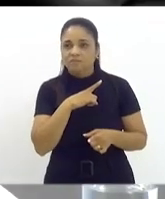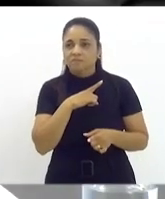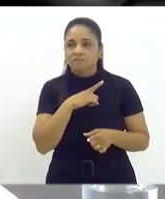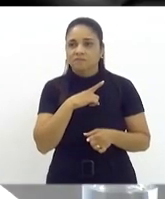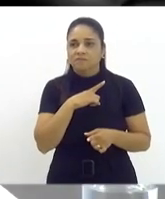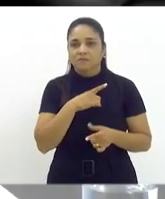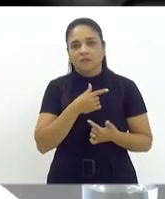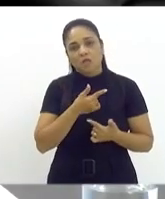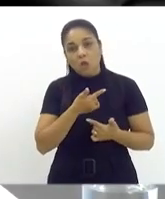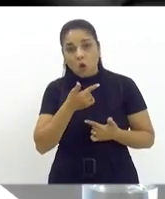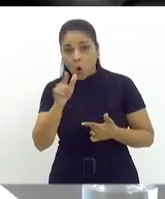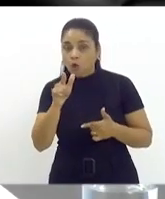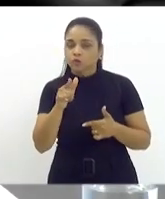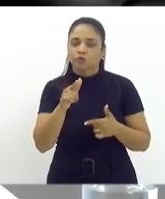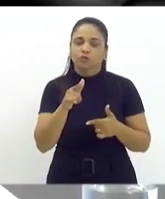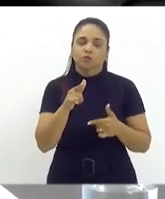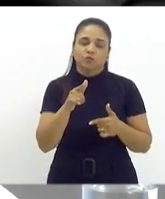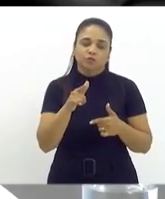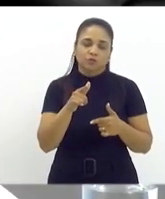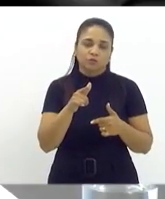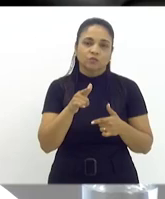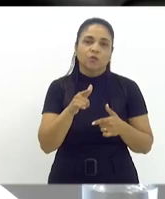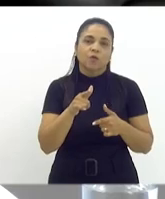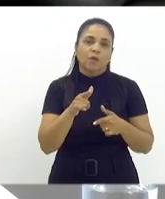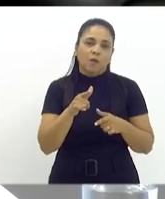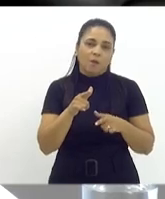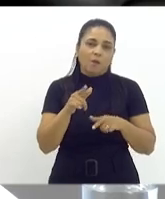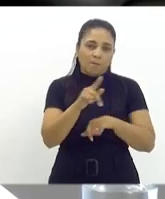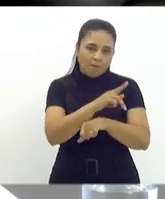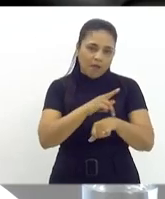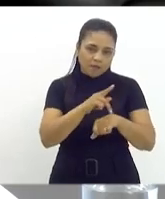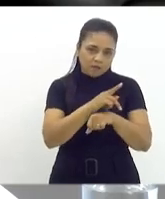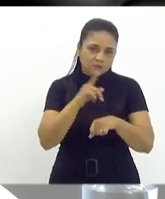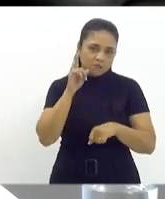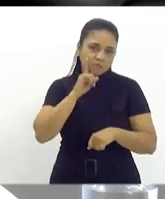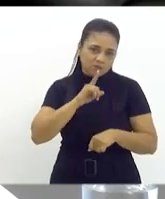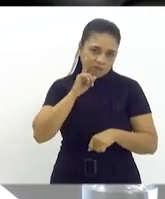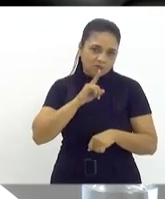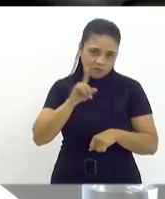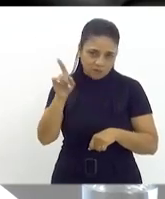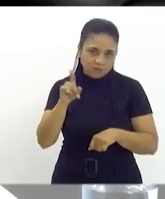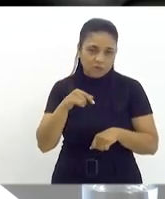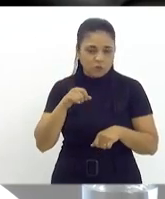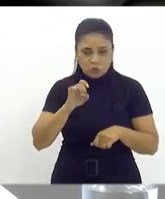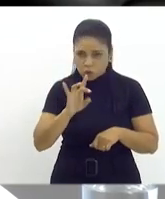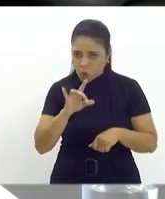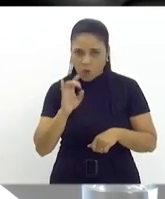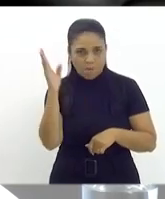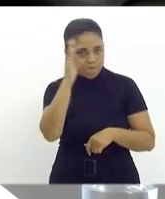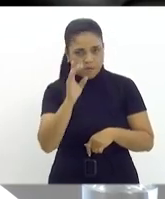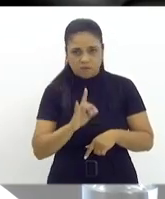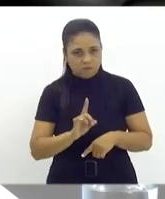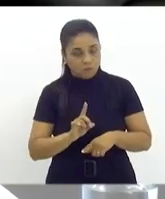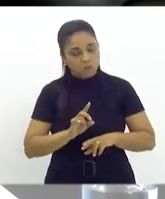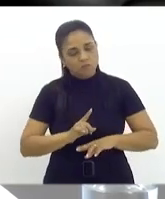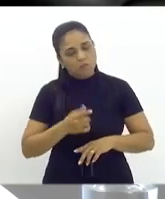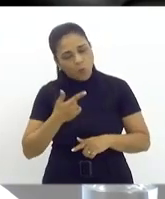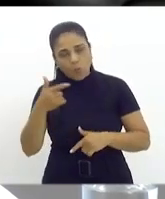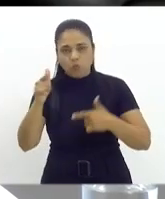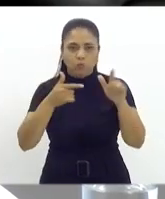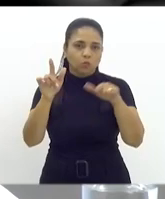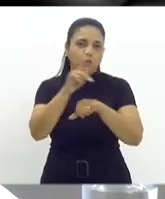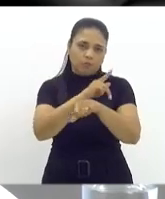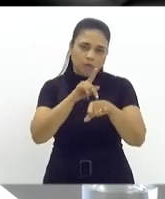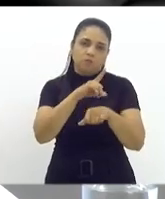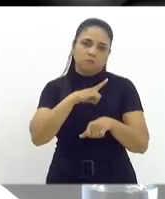outros países nos Estados Unidos né Desculpa então não é só aqui no Brasil e aí é preciso que na verdade